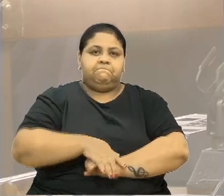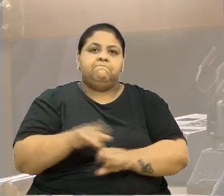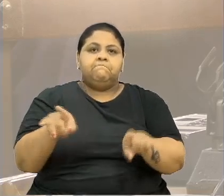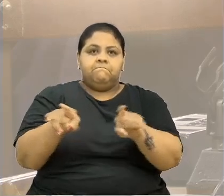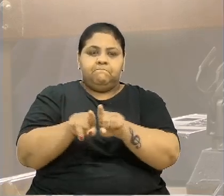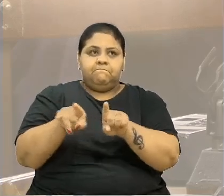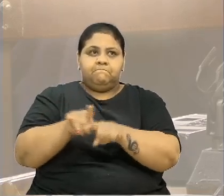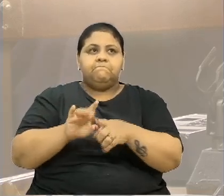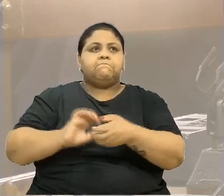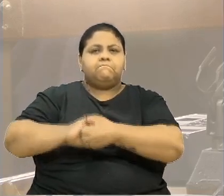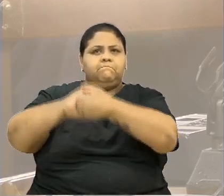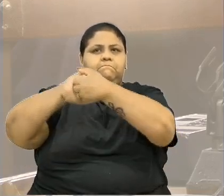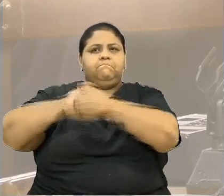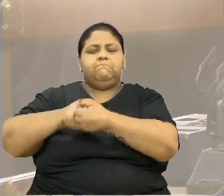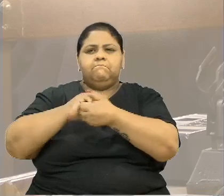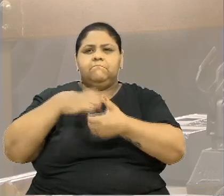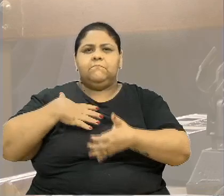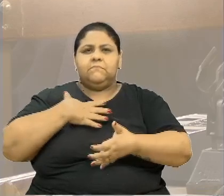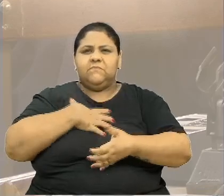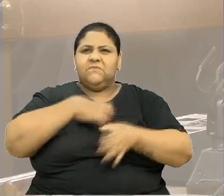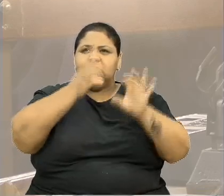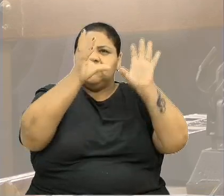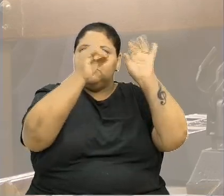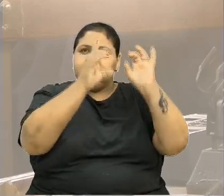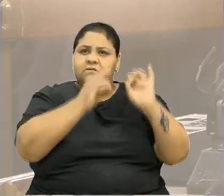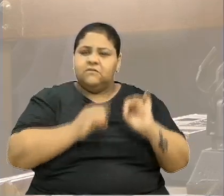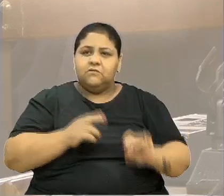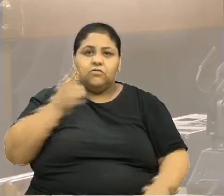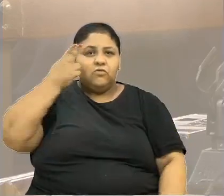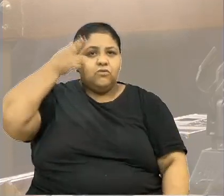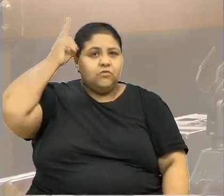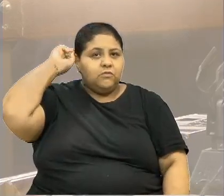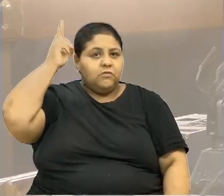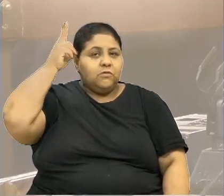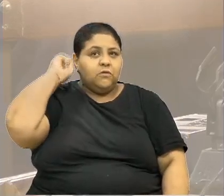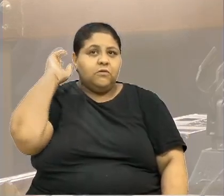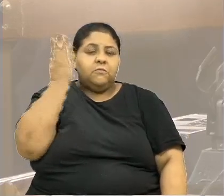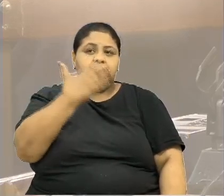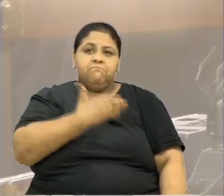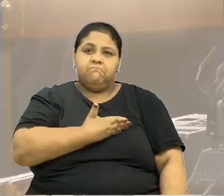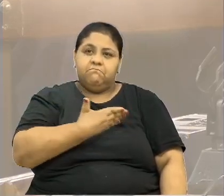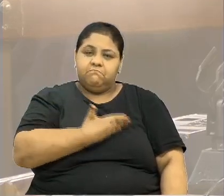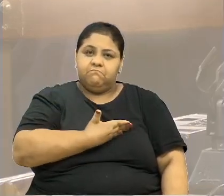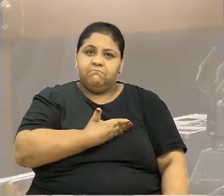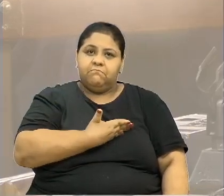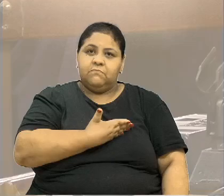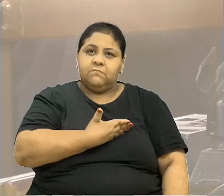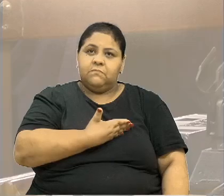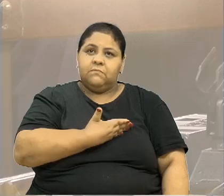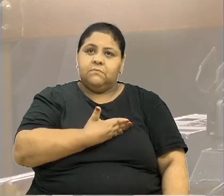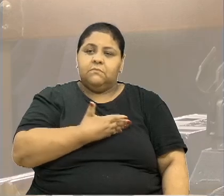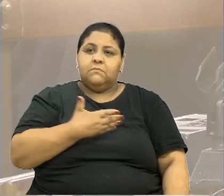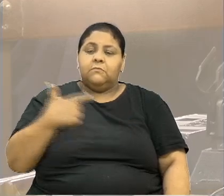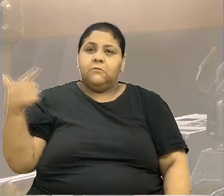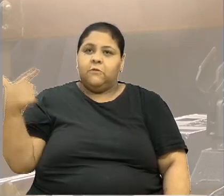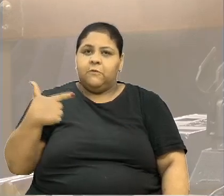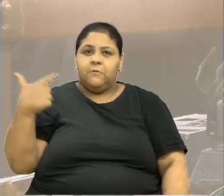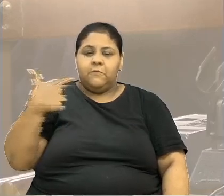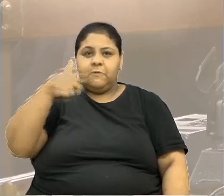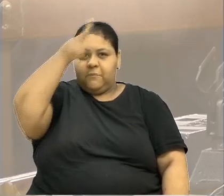quero cumprimentar de forma especial o Nespolo, nosso amigo Nespolo, agora vice-prefeito